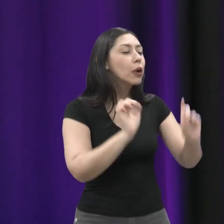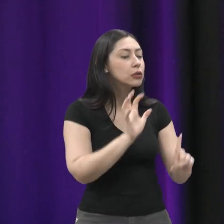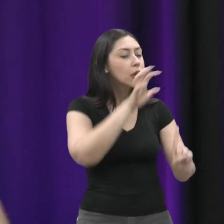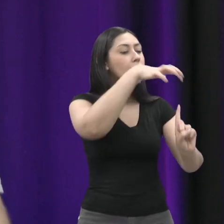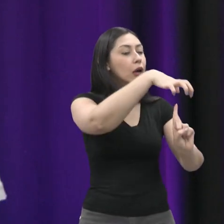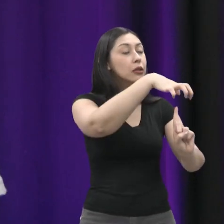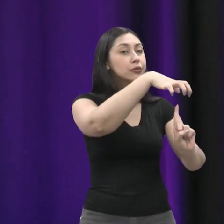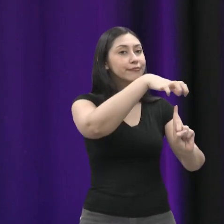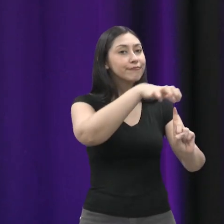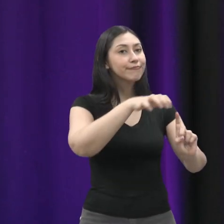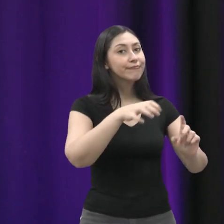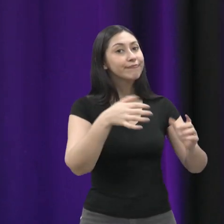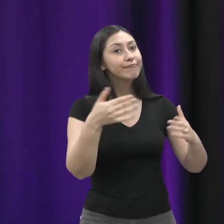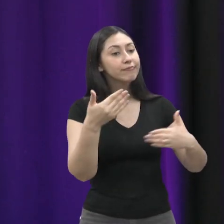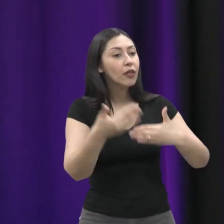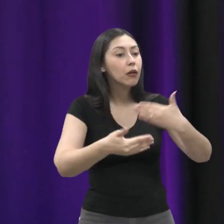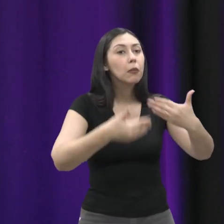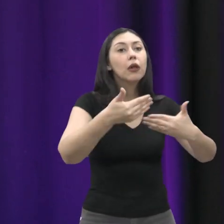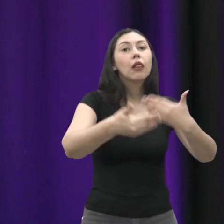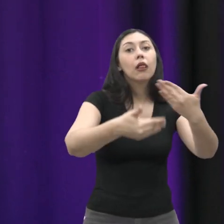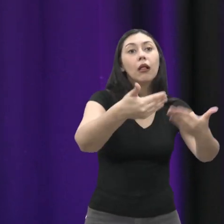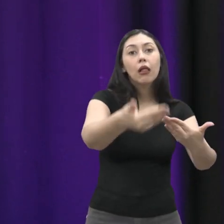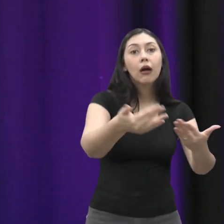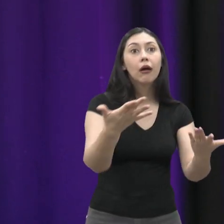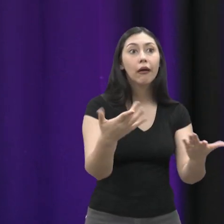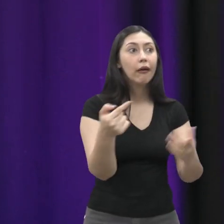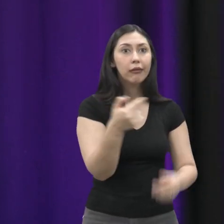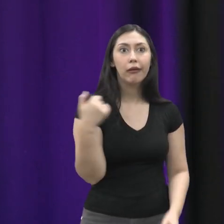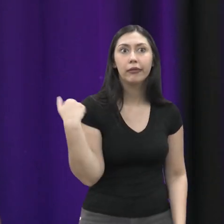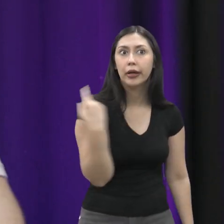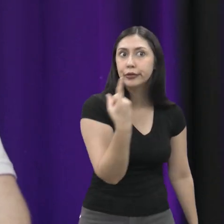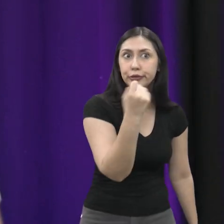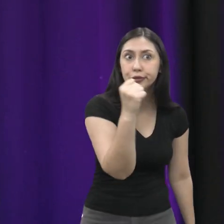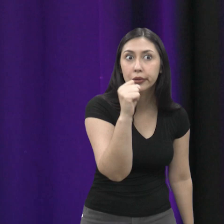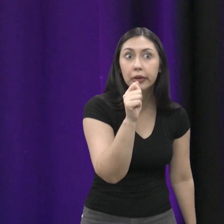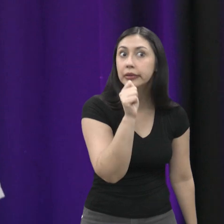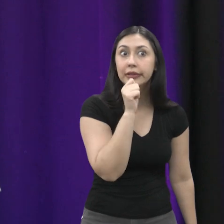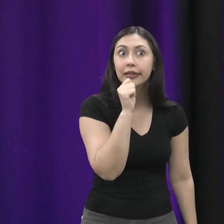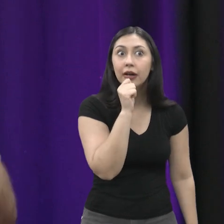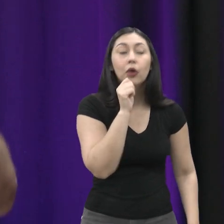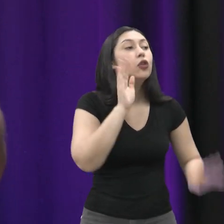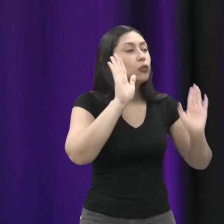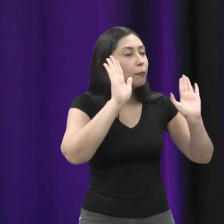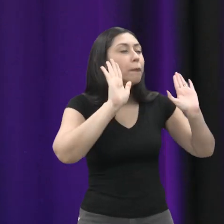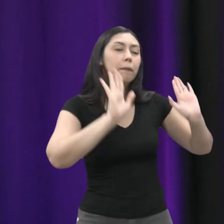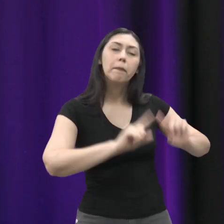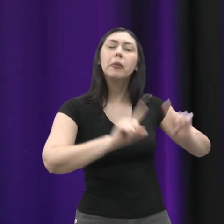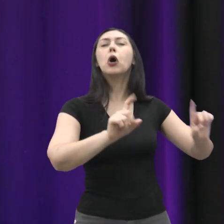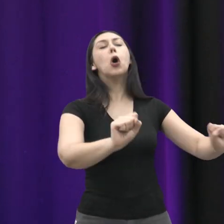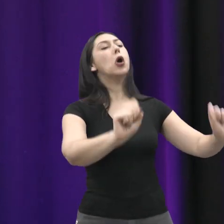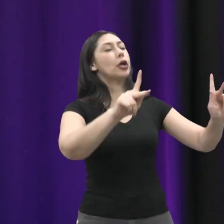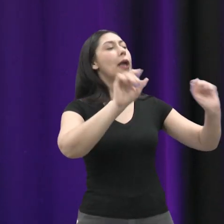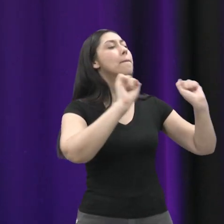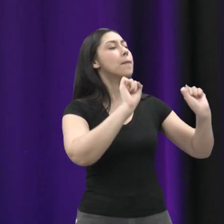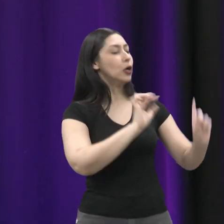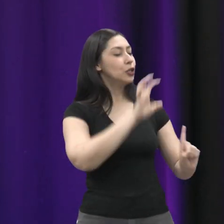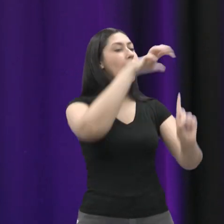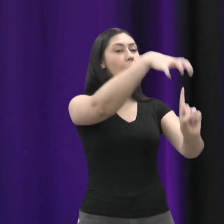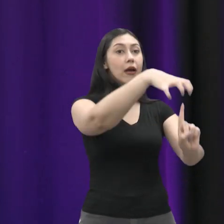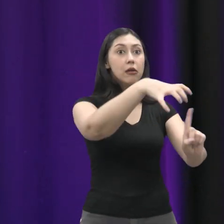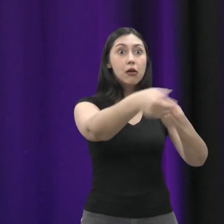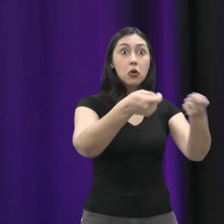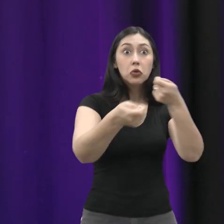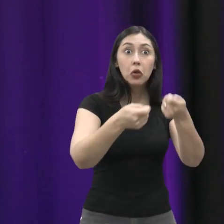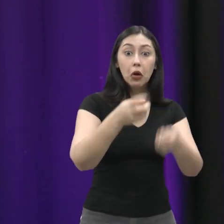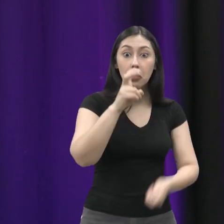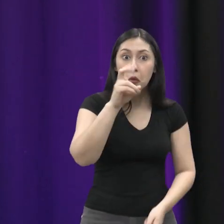Tem as suas consequências, mas foi assim que um cara, né, menor de idade foi considerado maior de idade aos 14 anos e mandou no nosso